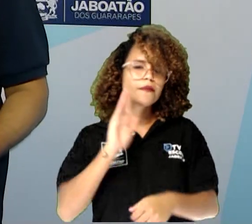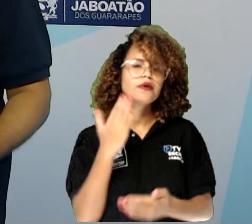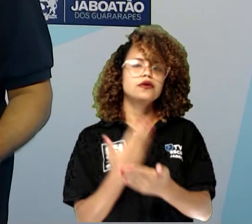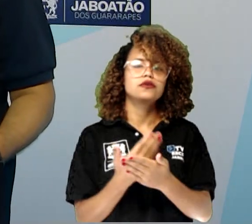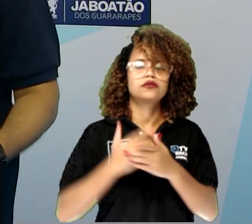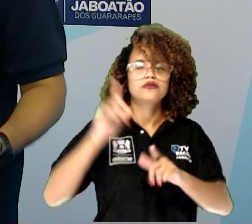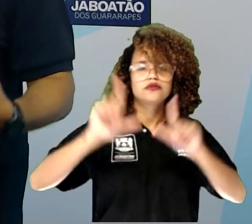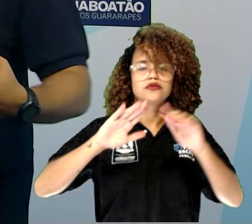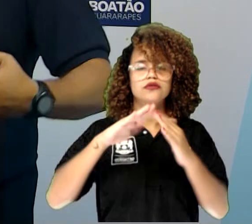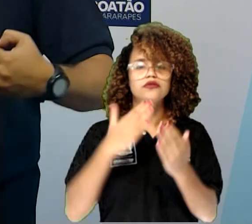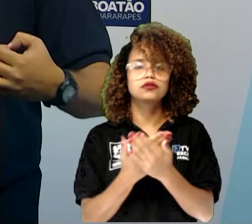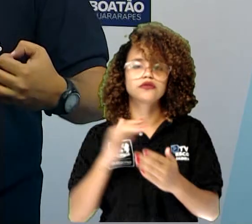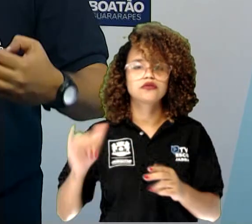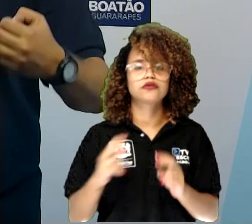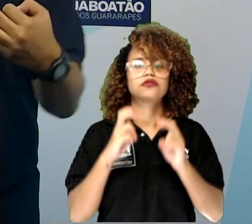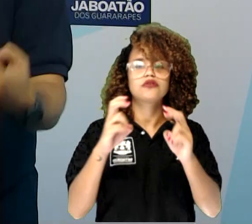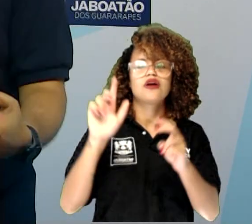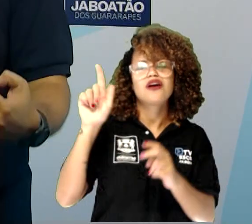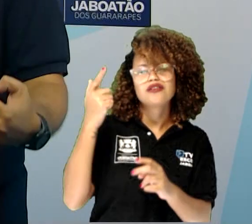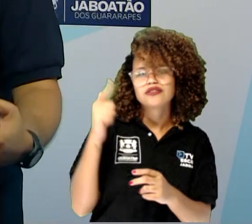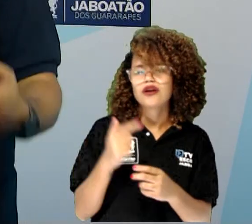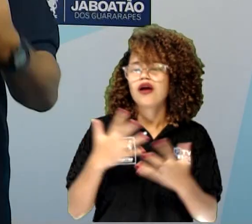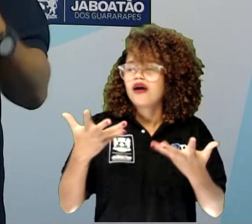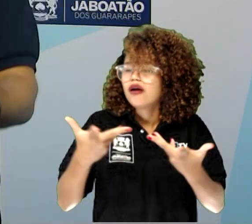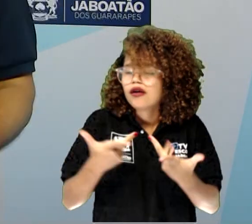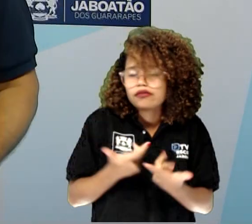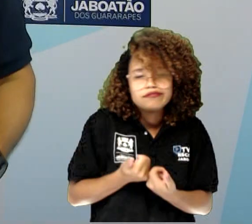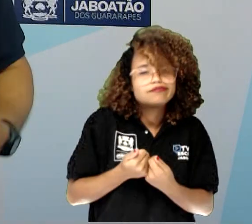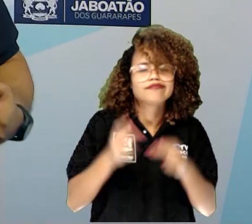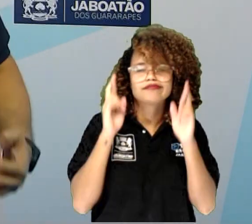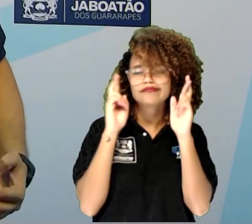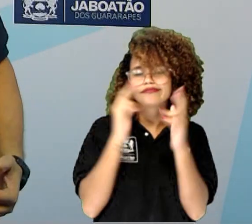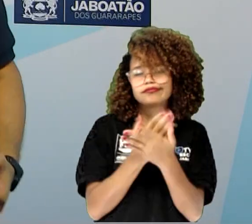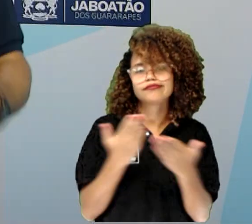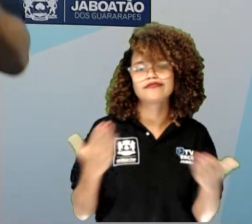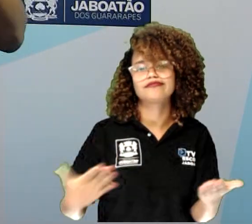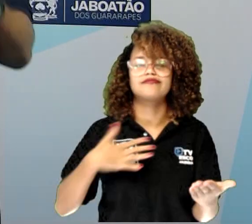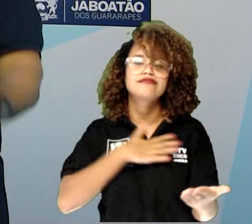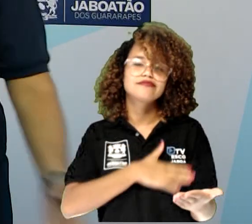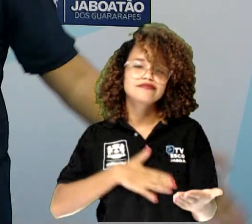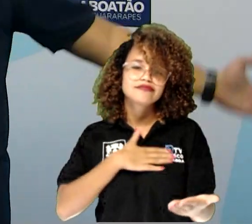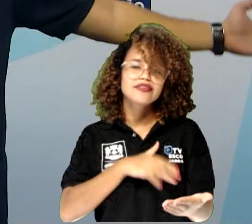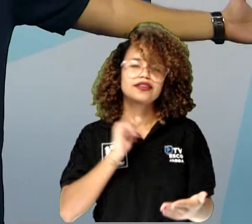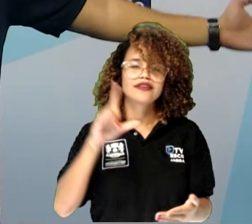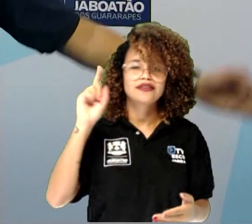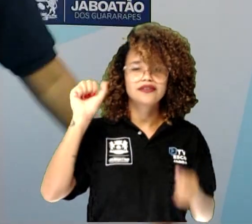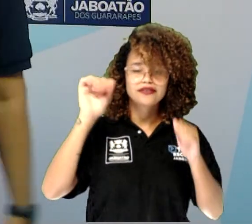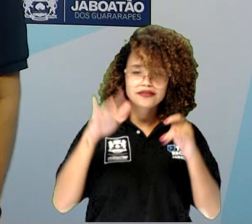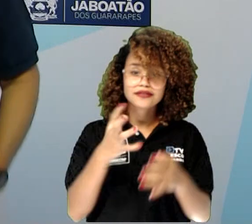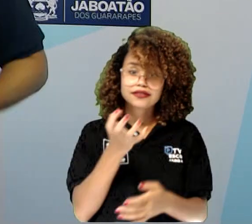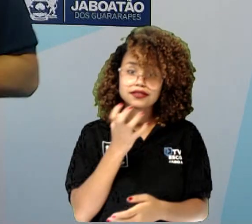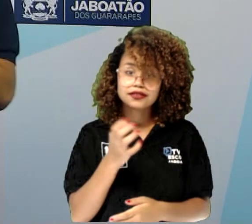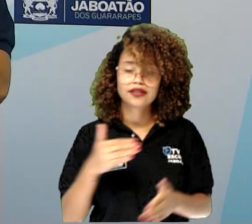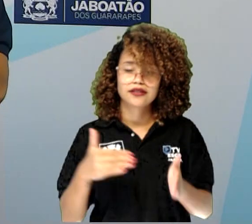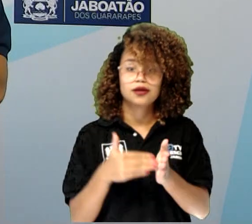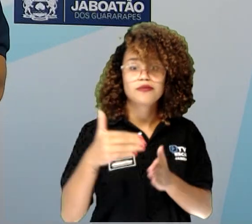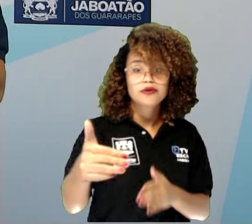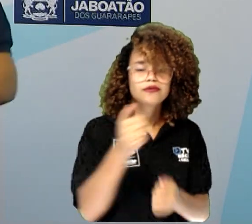TV Escola Jaboatão. Rapaz, geografia é fantástico, né? Espero que você tenha gostado. E se Deus quiser, até a próxima aula.